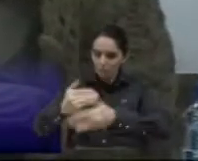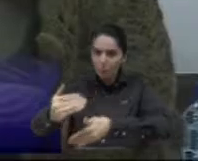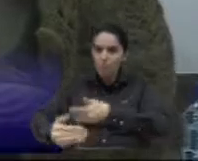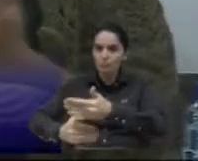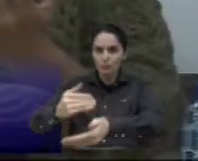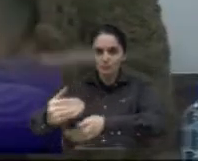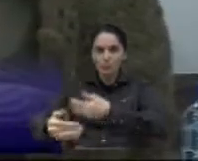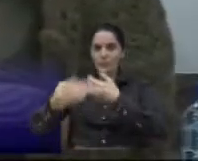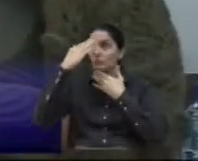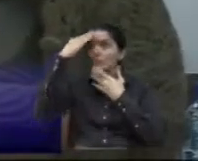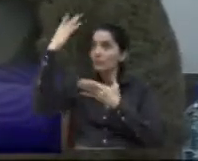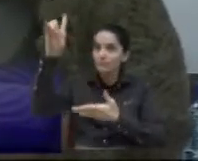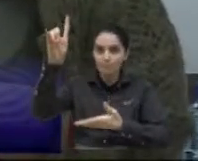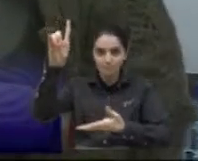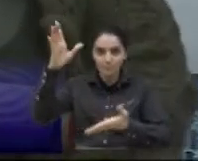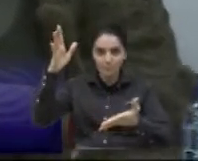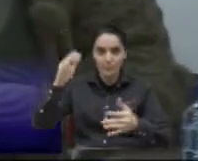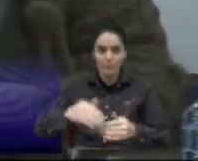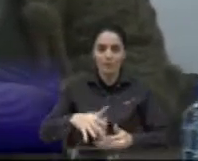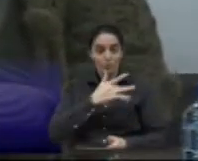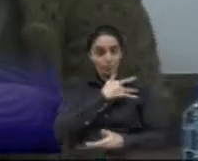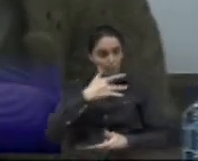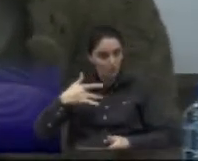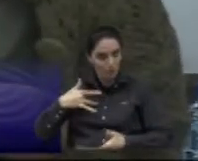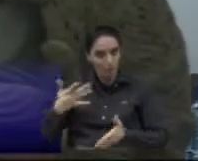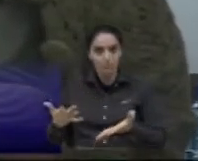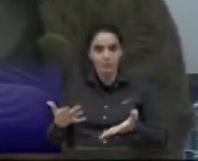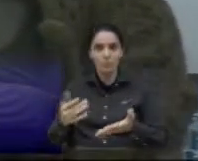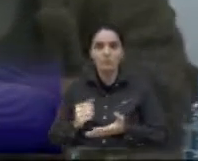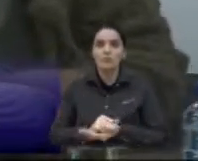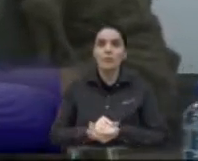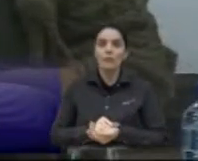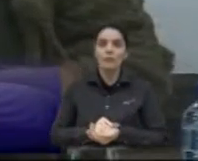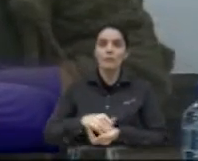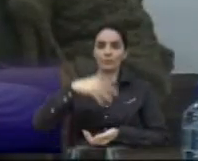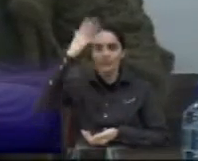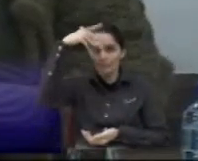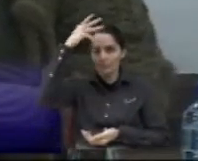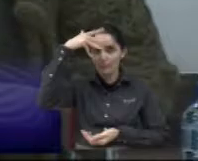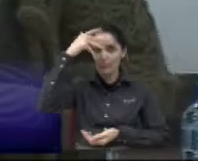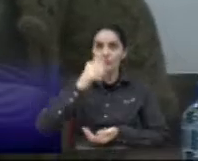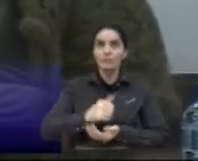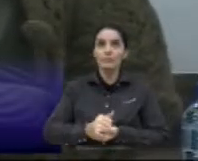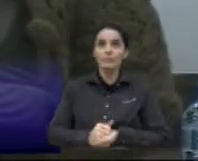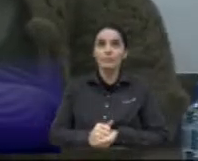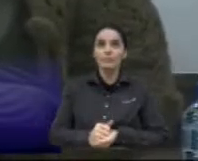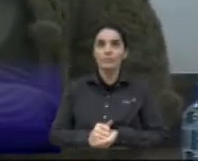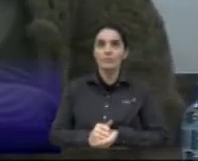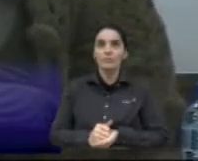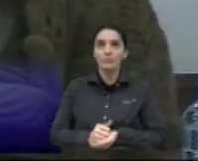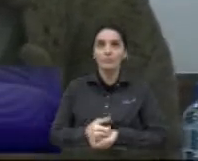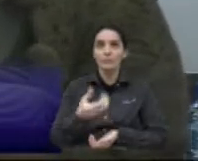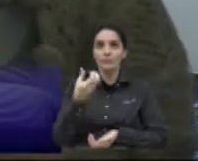envelhecendo com saúde. Eu, daqui 8 anos, tenho 60 anos, não creio